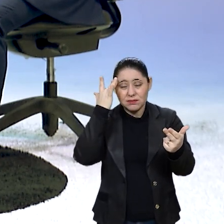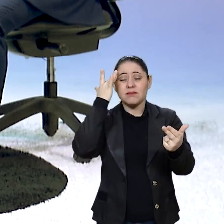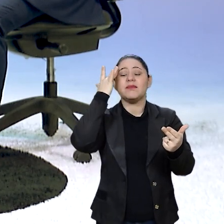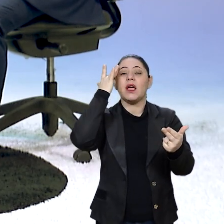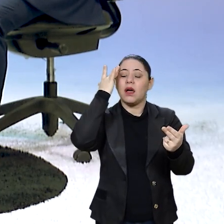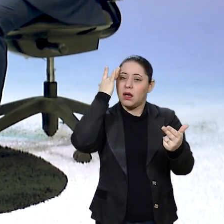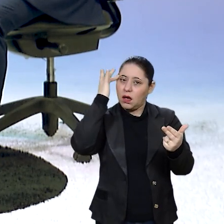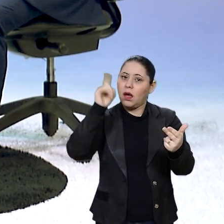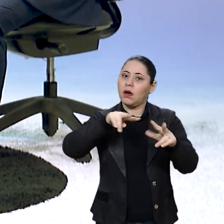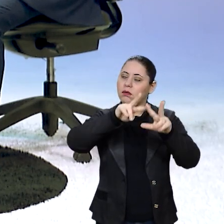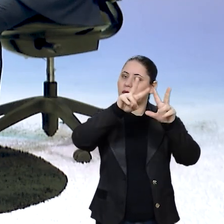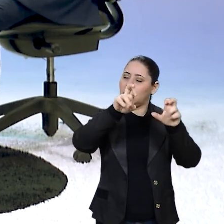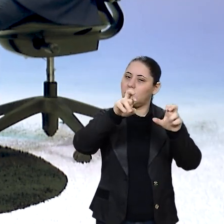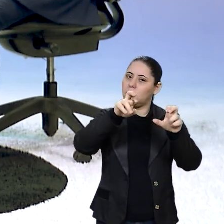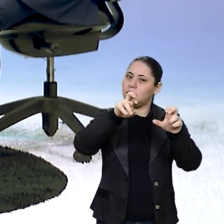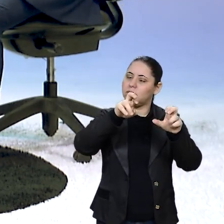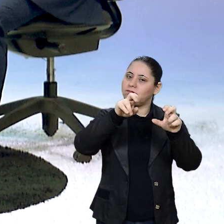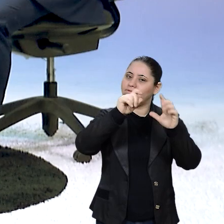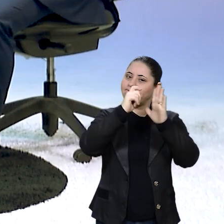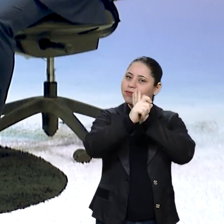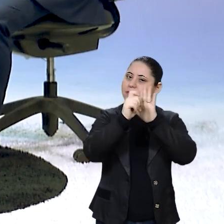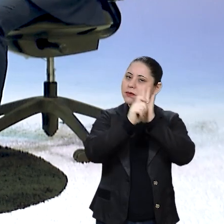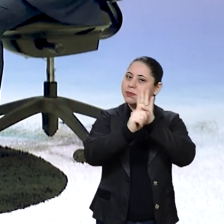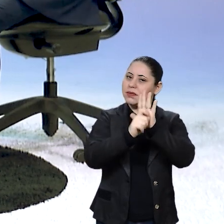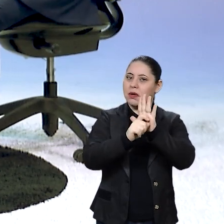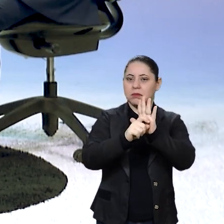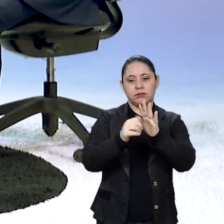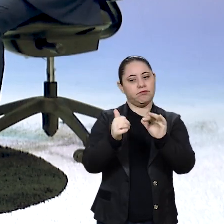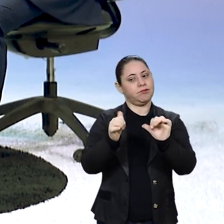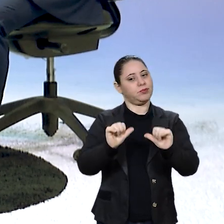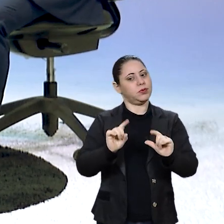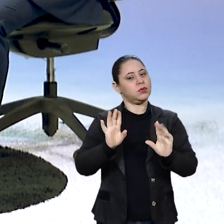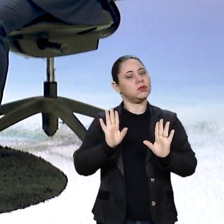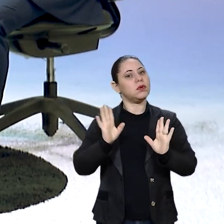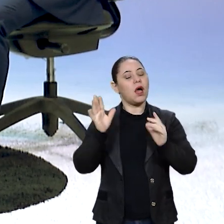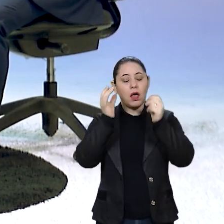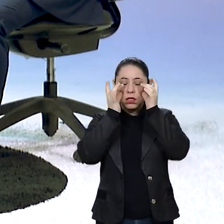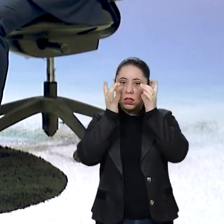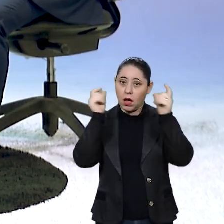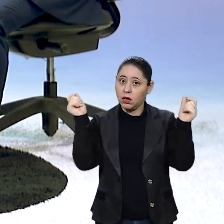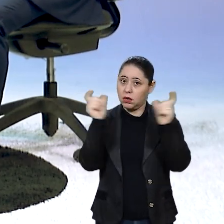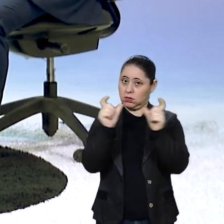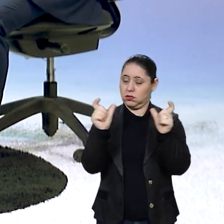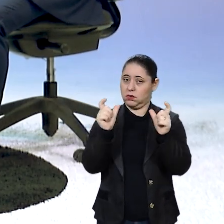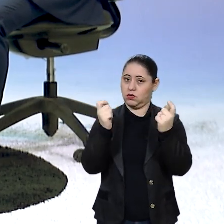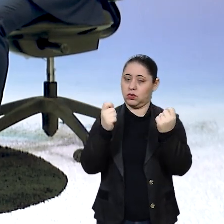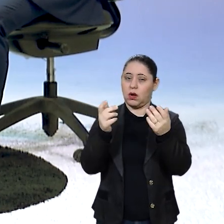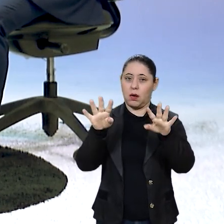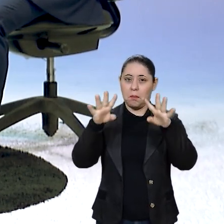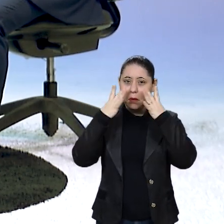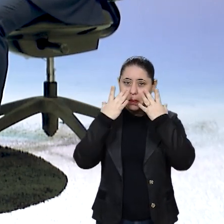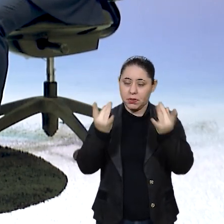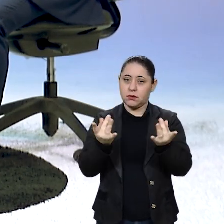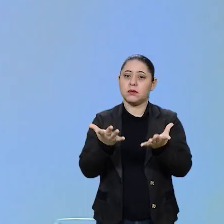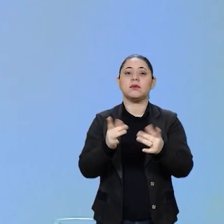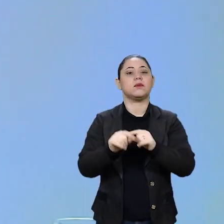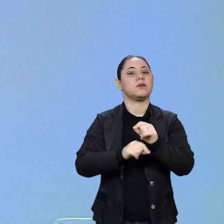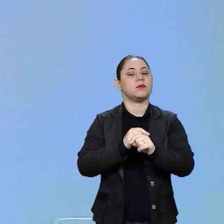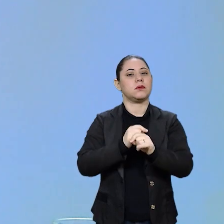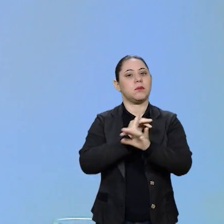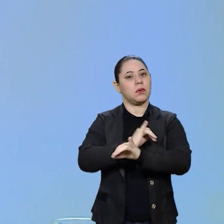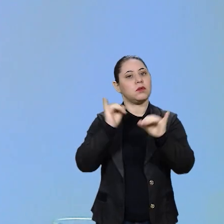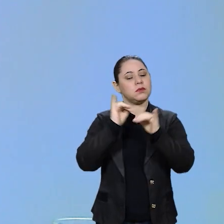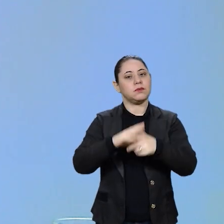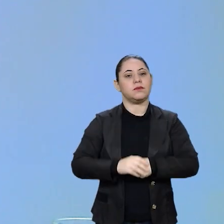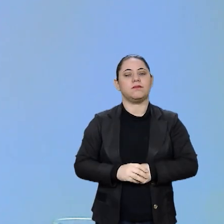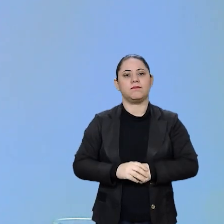que está mais suscetível. Esses são casos que são reiterados, né, divulgados de maneira reiterada pela mídia, né? Você falou sobre a pressão. Exato. A OAB